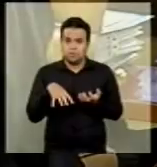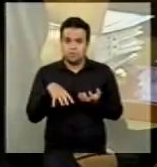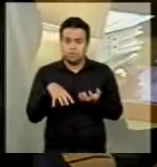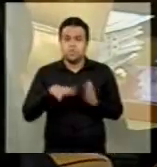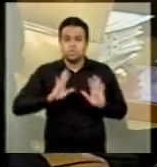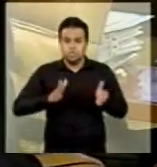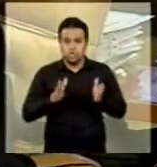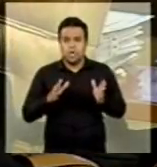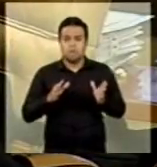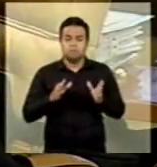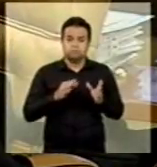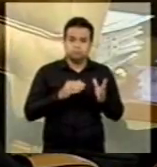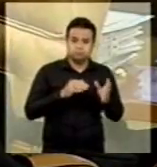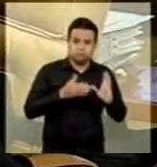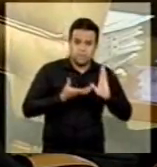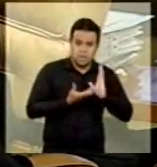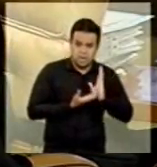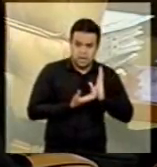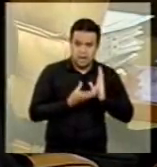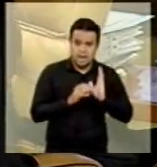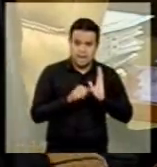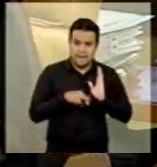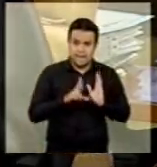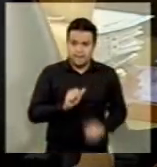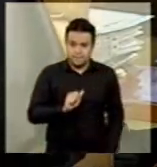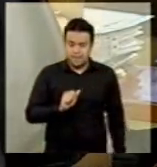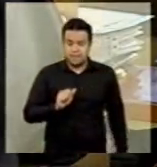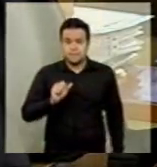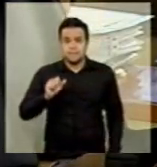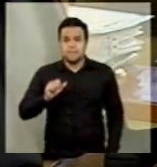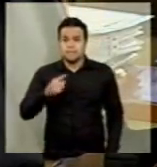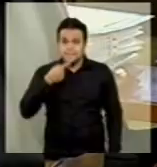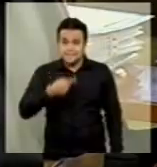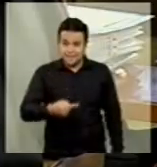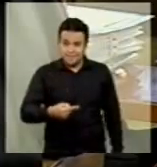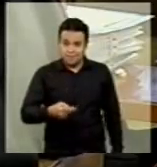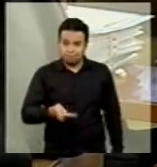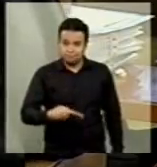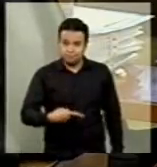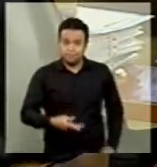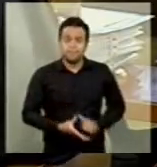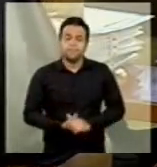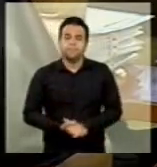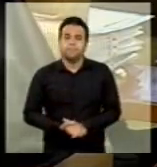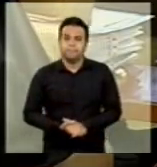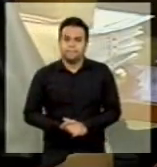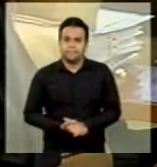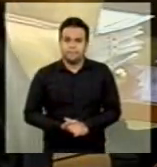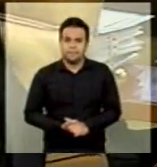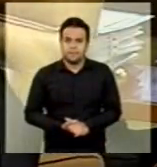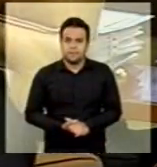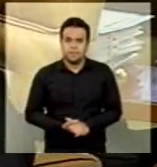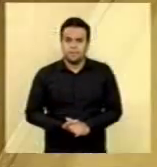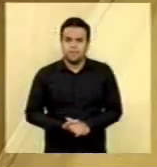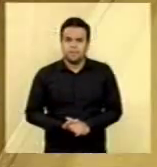dos Deputados e cuja admissibilidade ocorreu nesta semana. A partir daí,